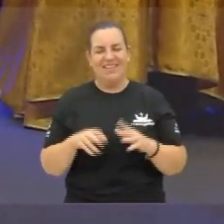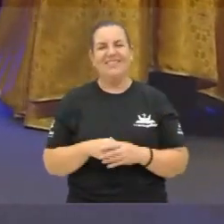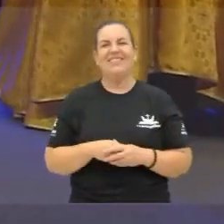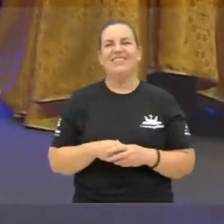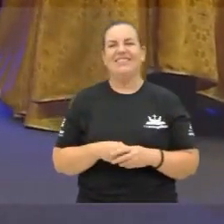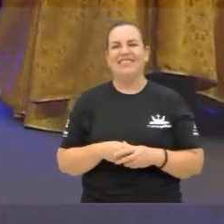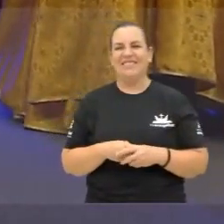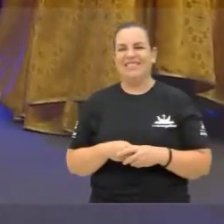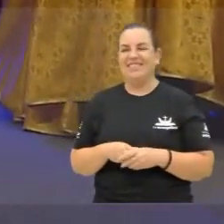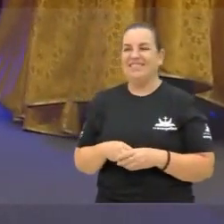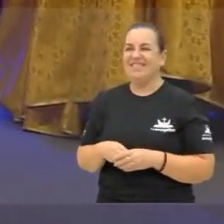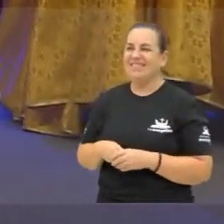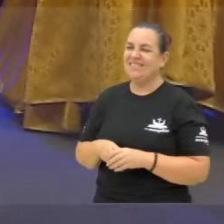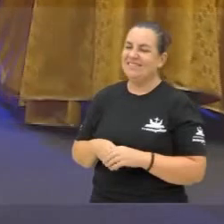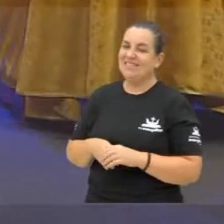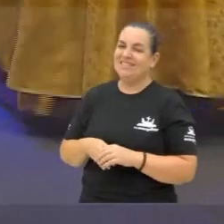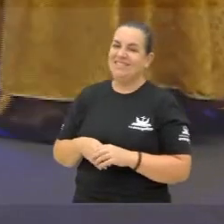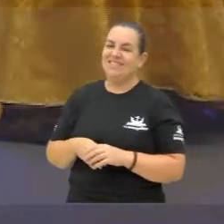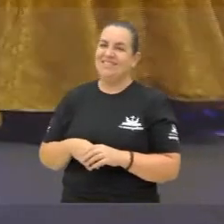de Deus.